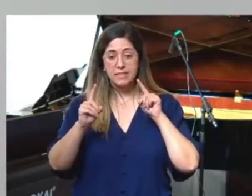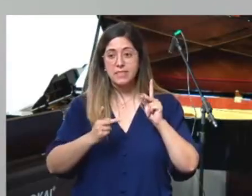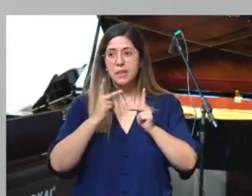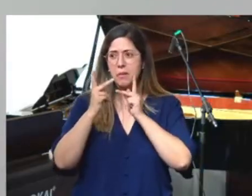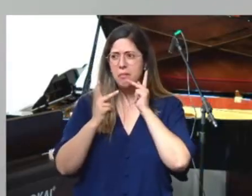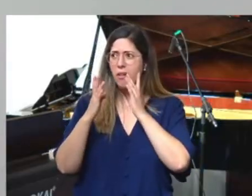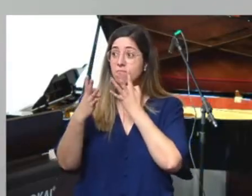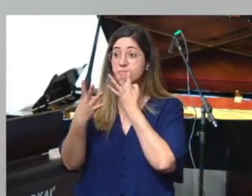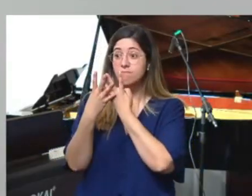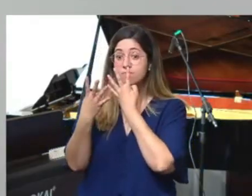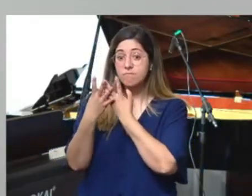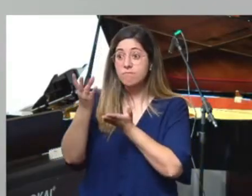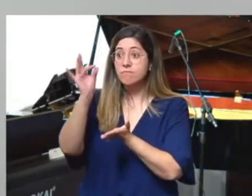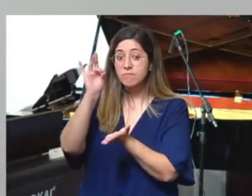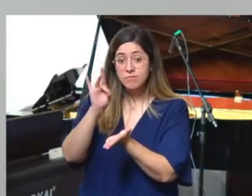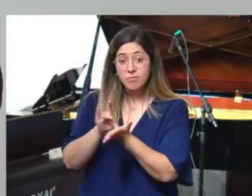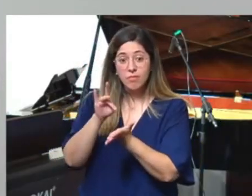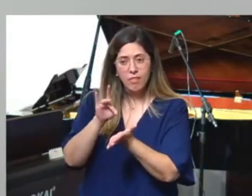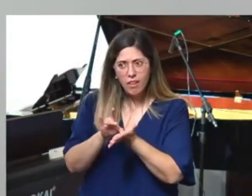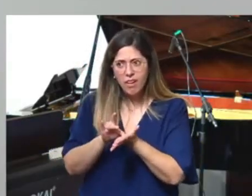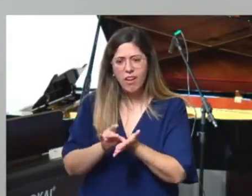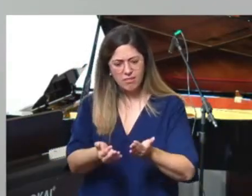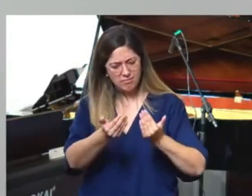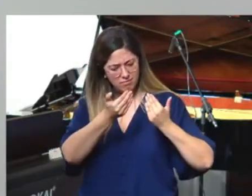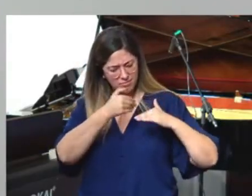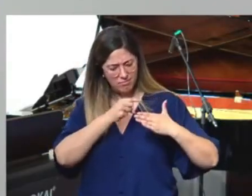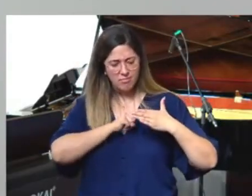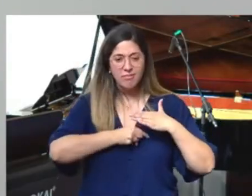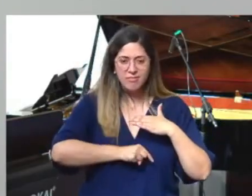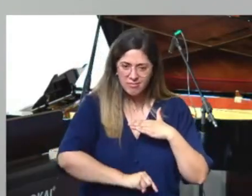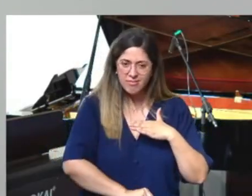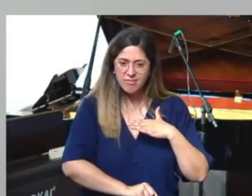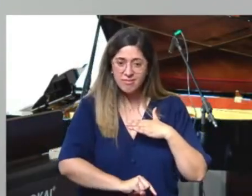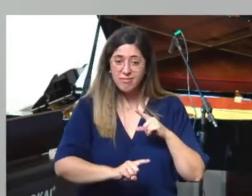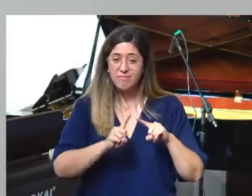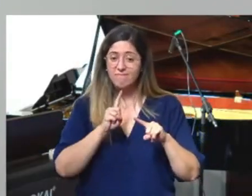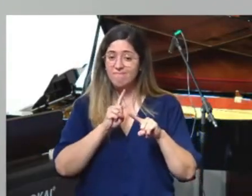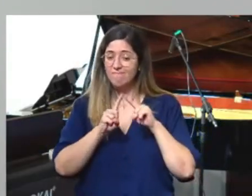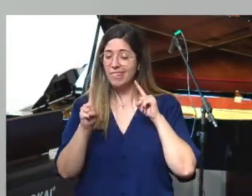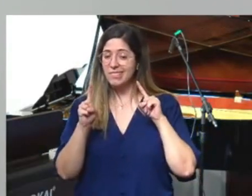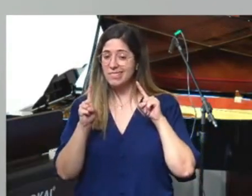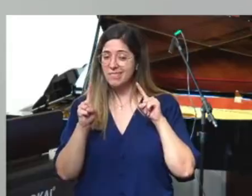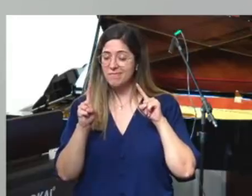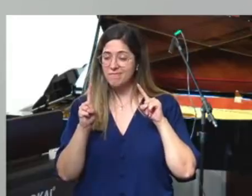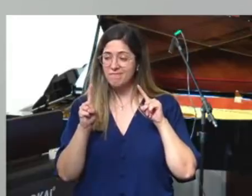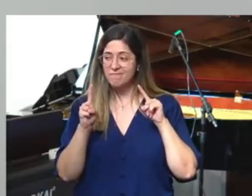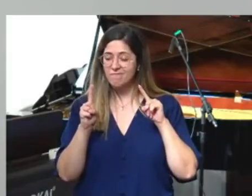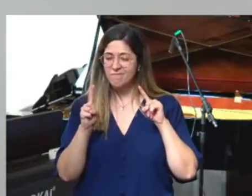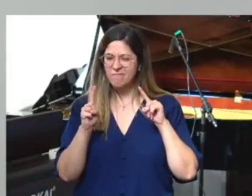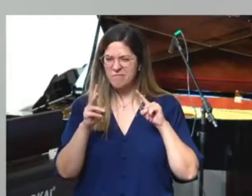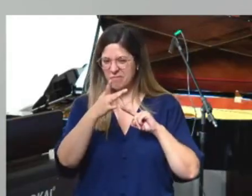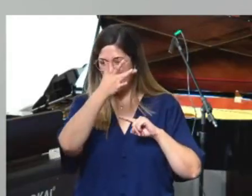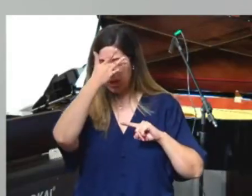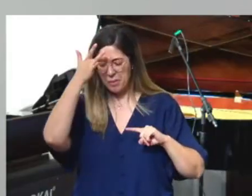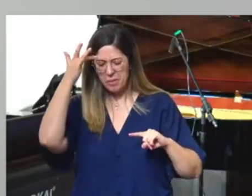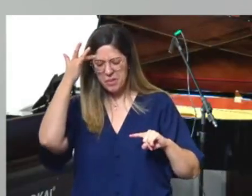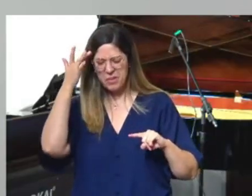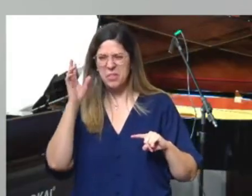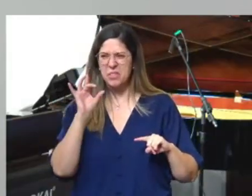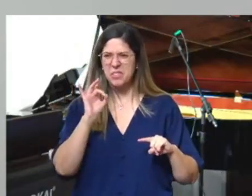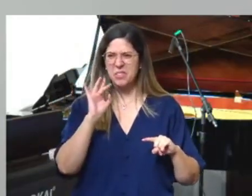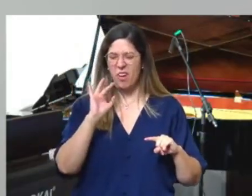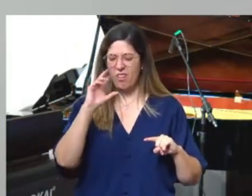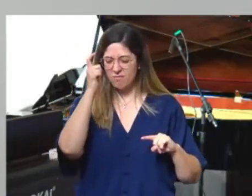eles creem a respeito do Evangelho, não necessariamente toca a vida